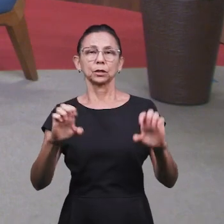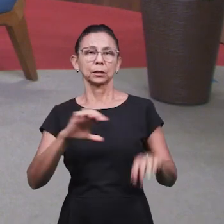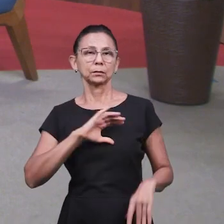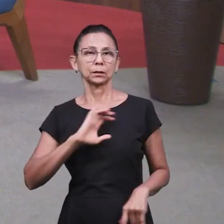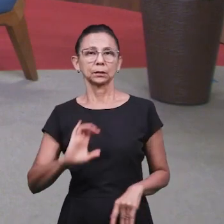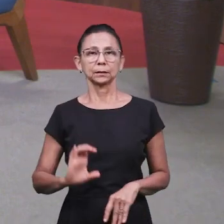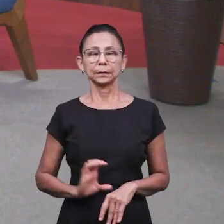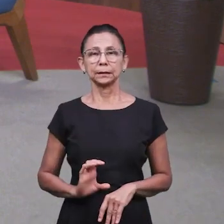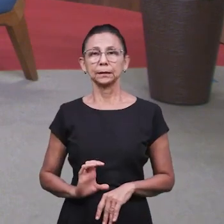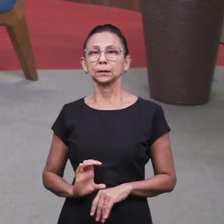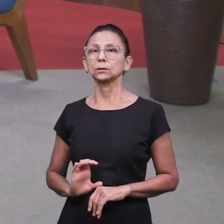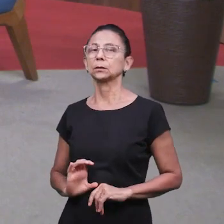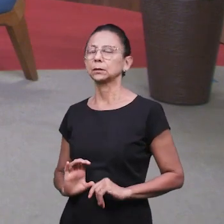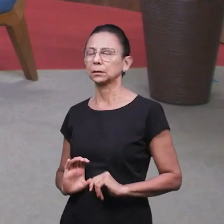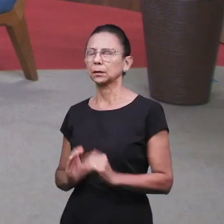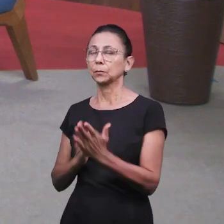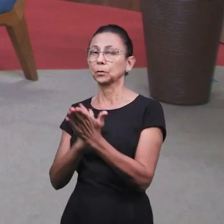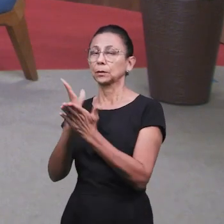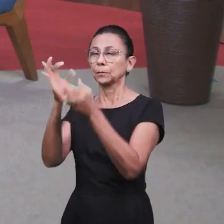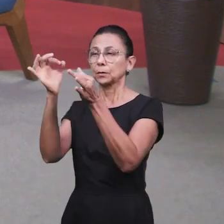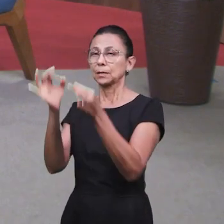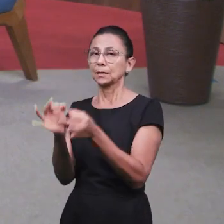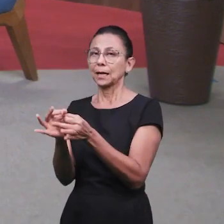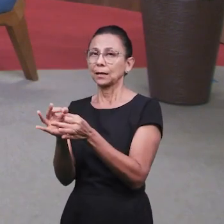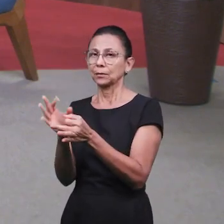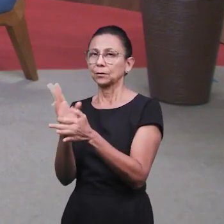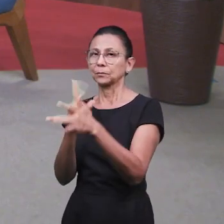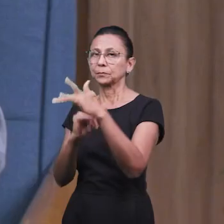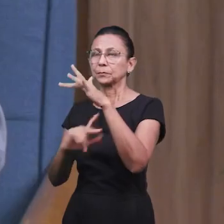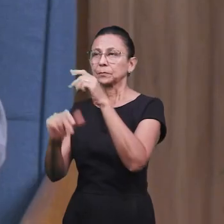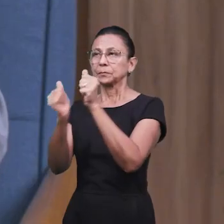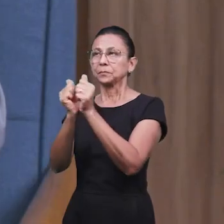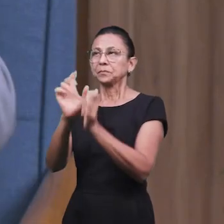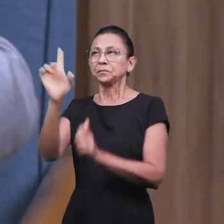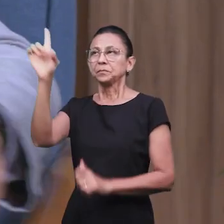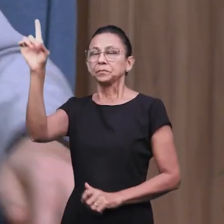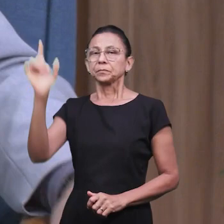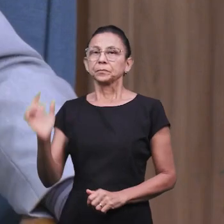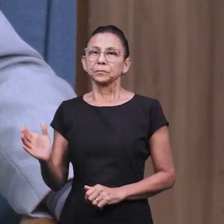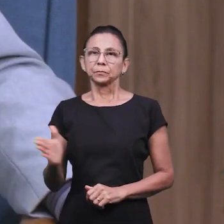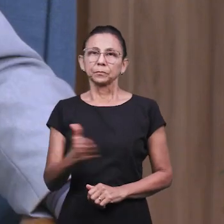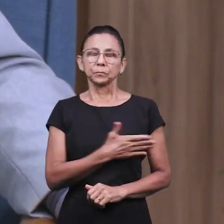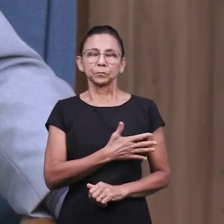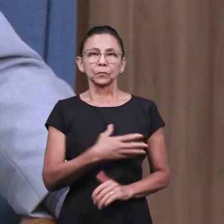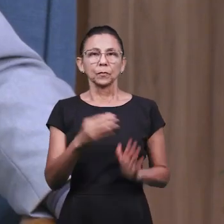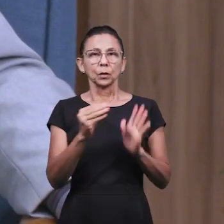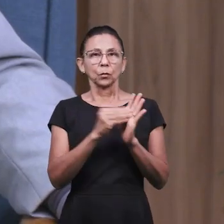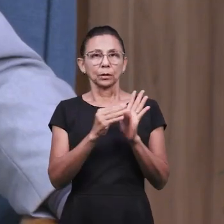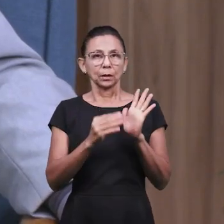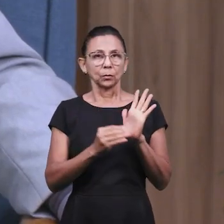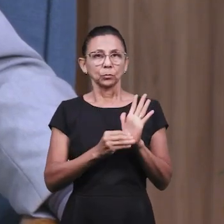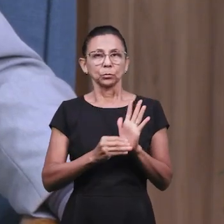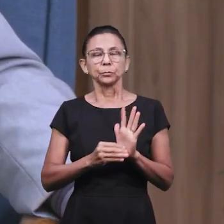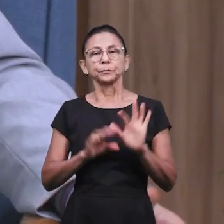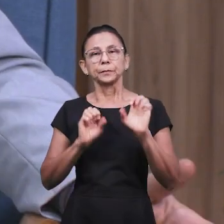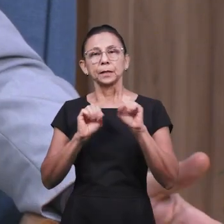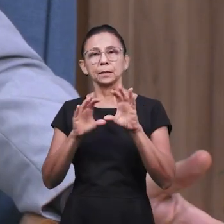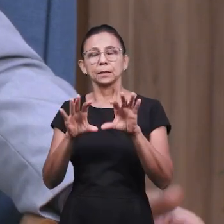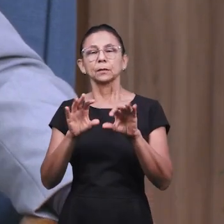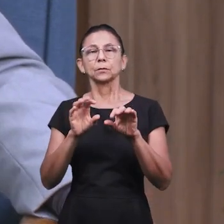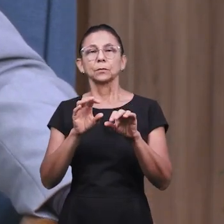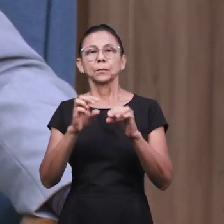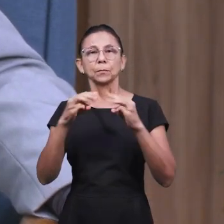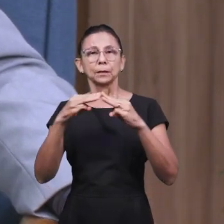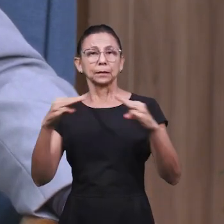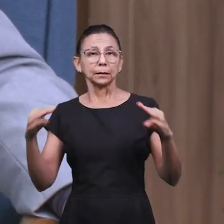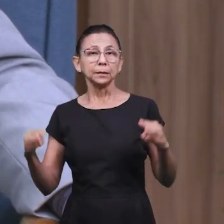no caminho correto rumo à eternidade de Deus. No programa de hoje, no quadro Lições do Manaim, eu recebo o pastor